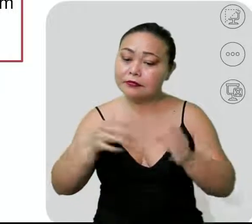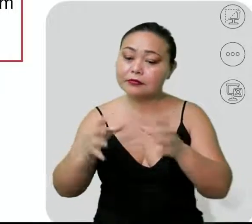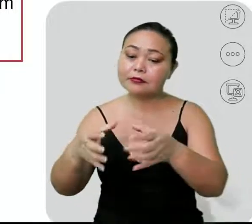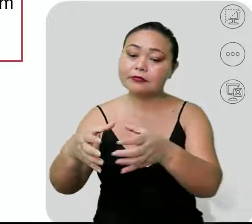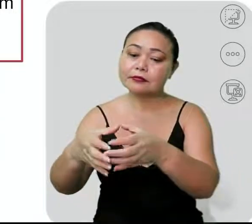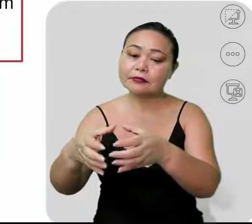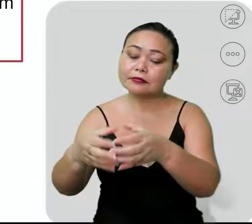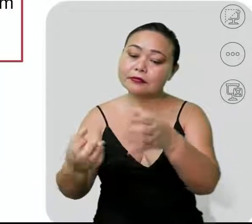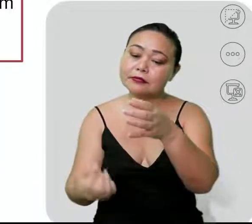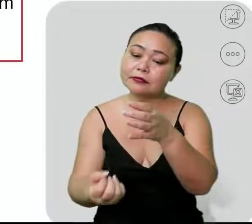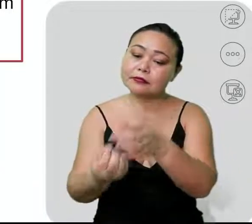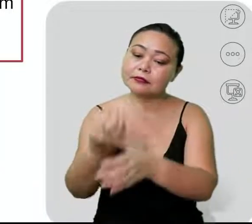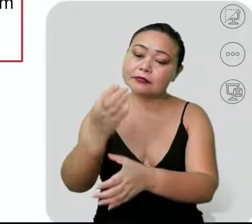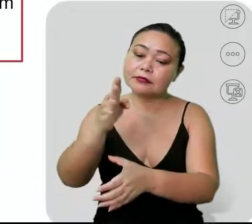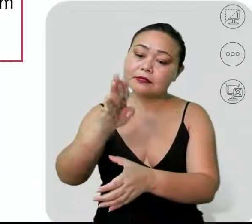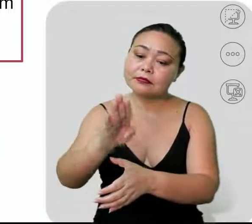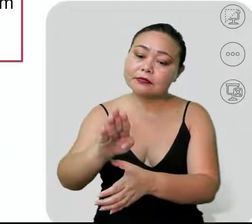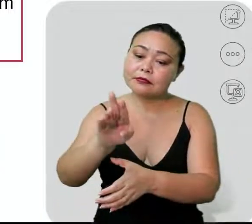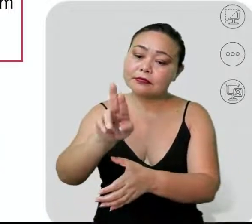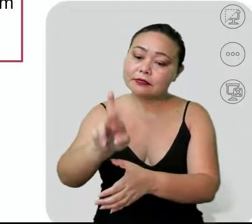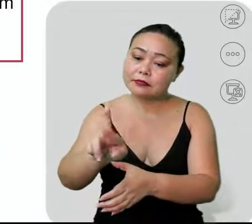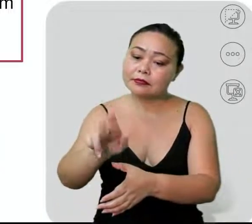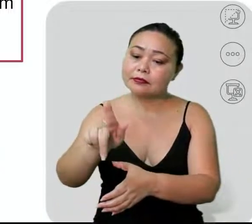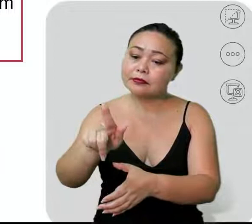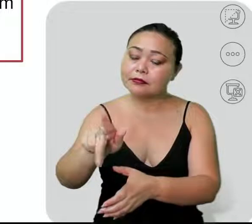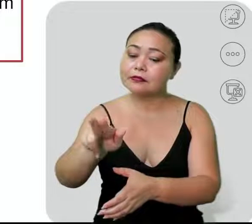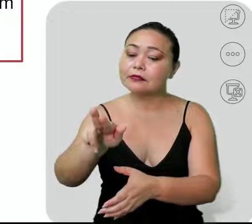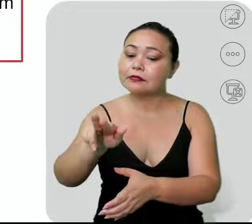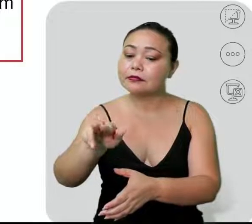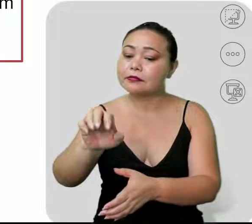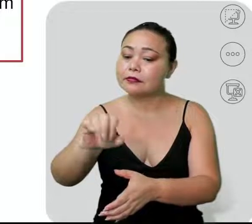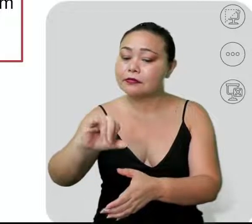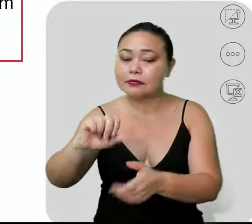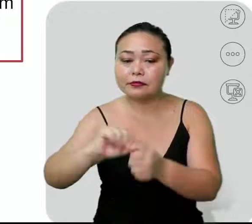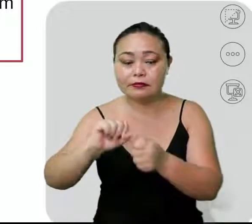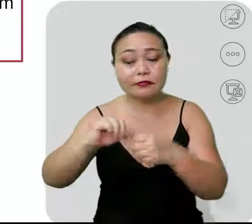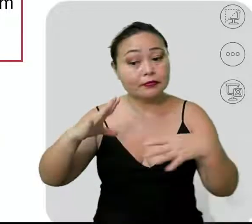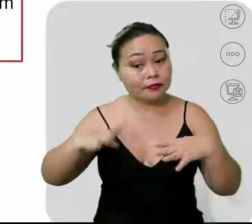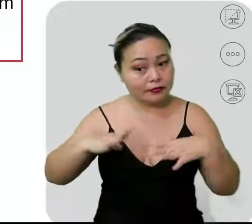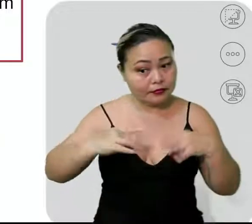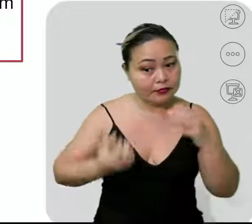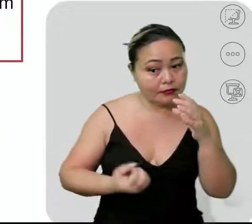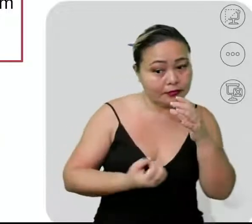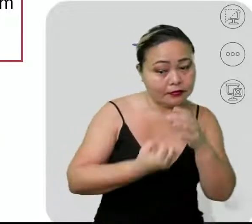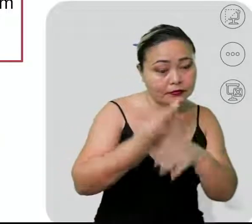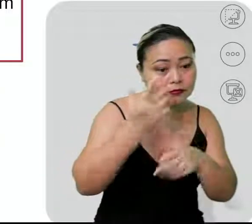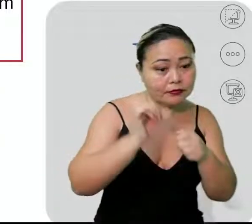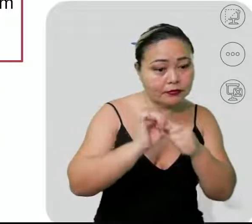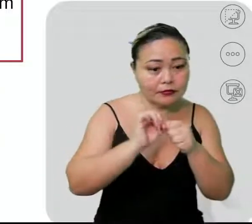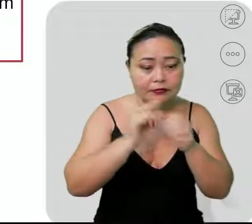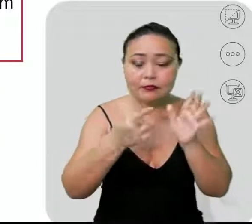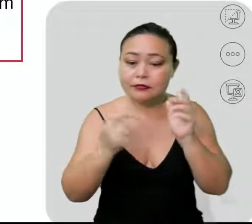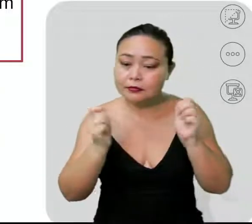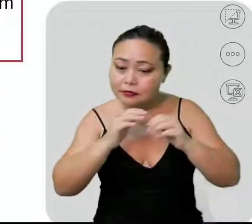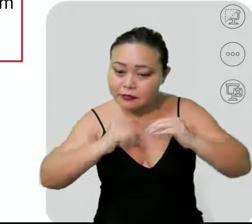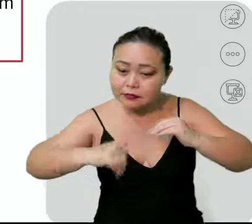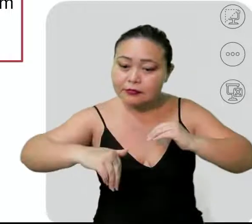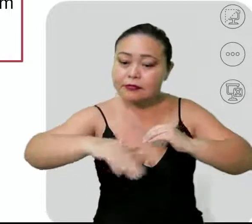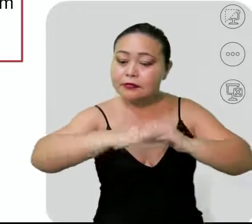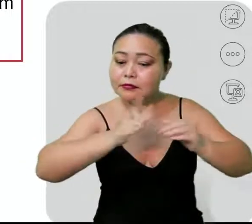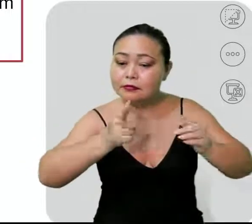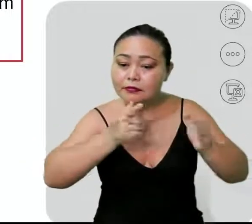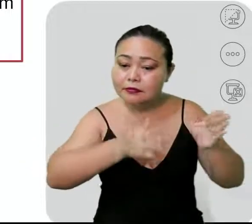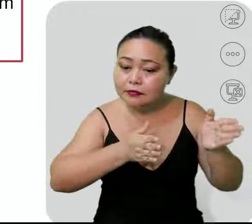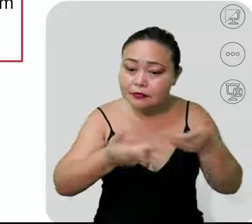não surgimento das cidades eo surgimento da burguesia a cidade de levar e surgiram nas proximidades das